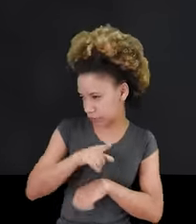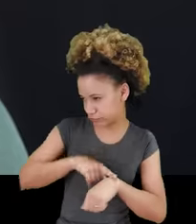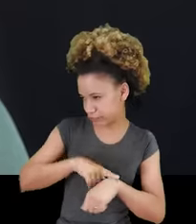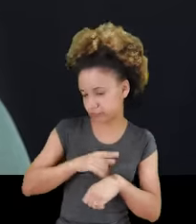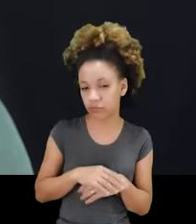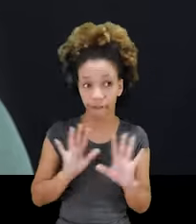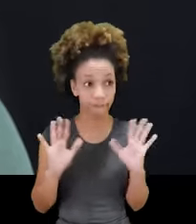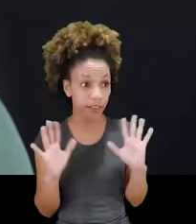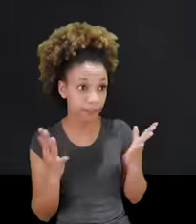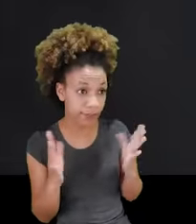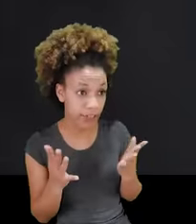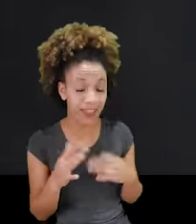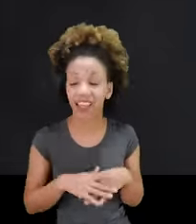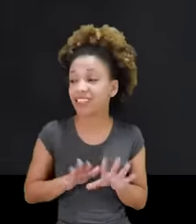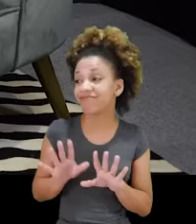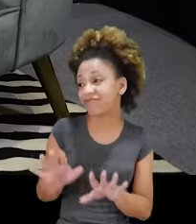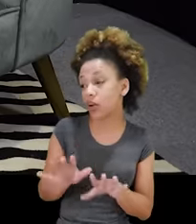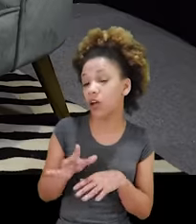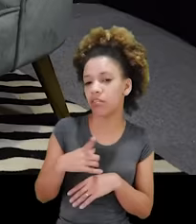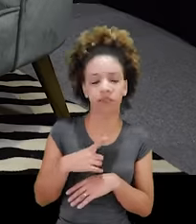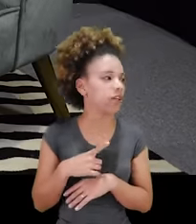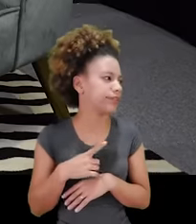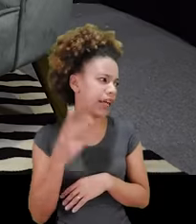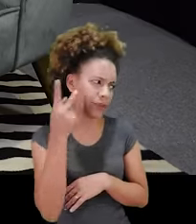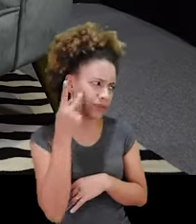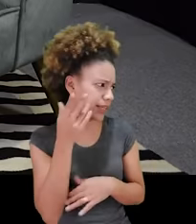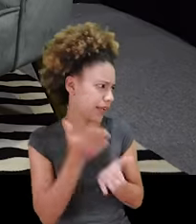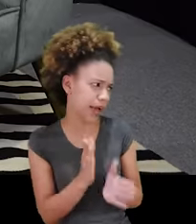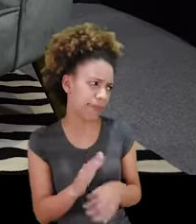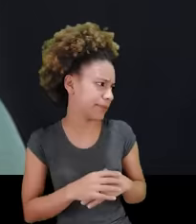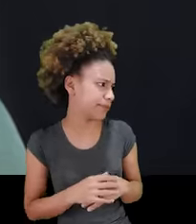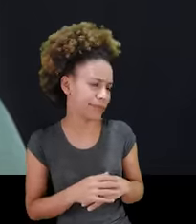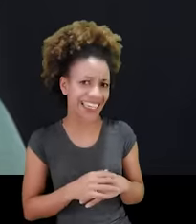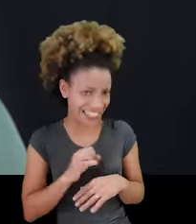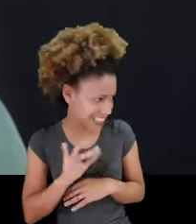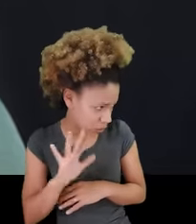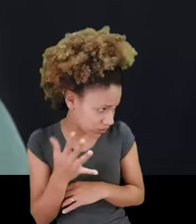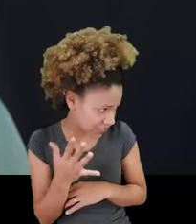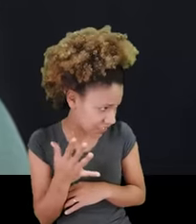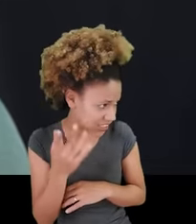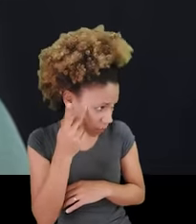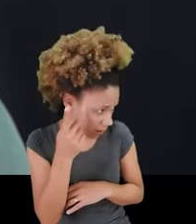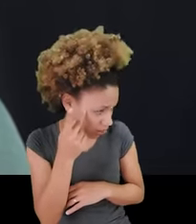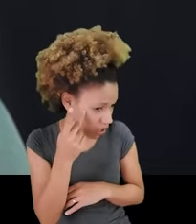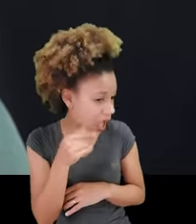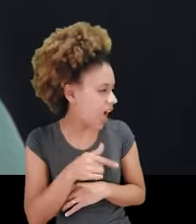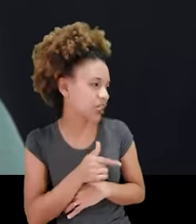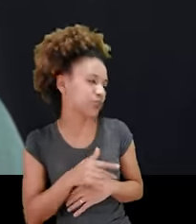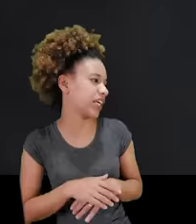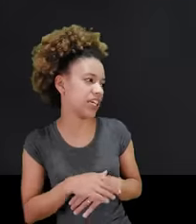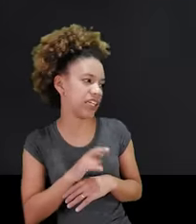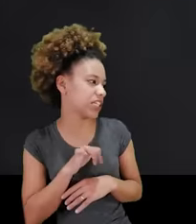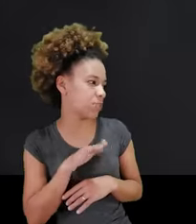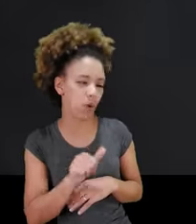assim. Então ficou essa... Cara, se isso acontece em São Paulo, acaba São Paulo. Jura? Gente, aqui não tem em Lisboa isso,